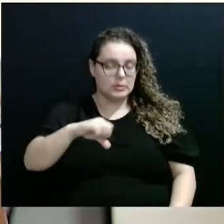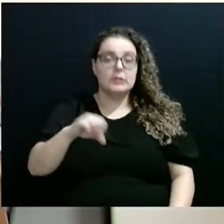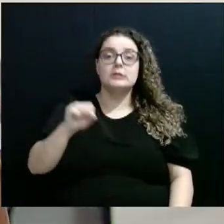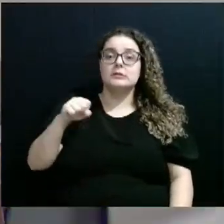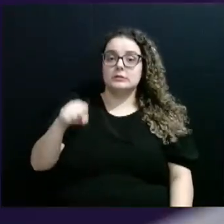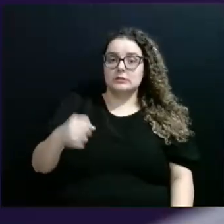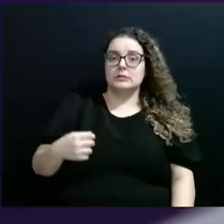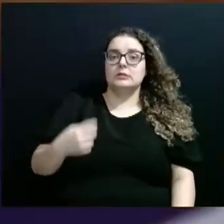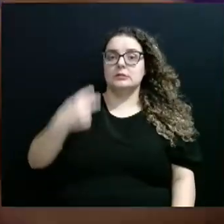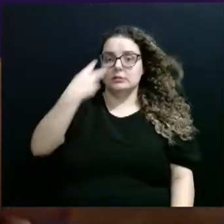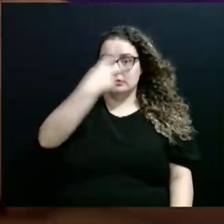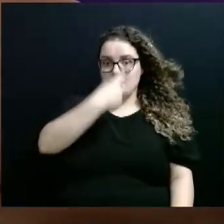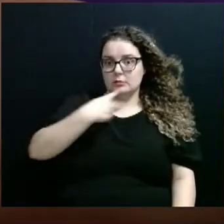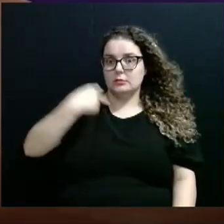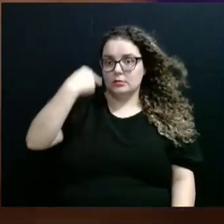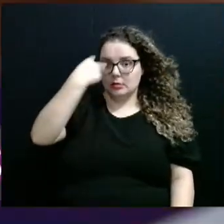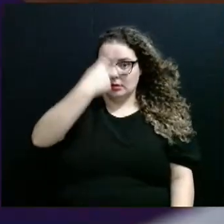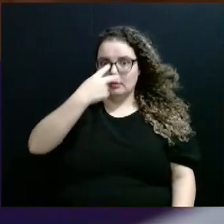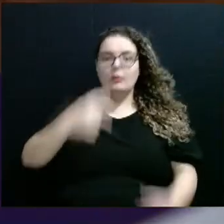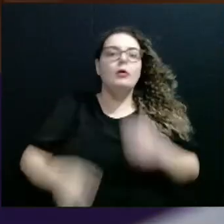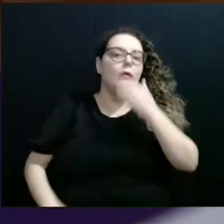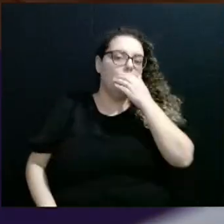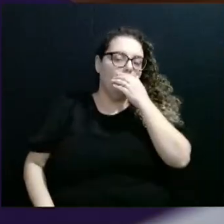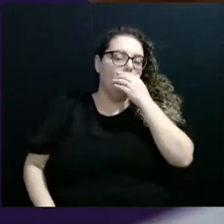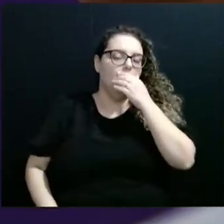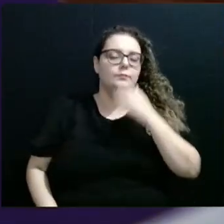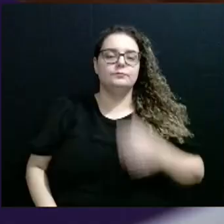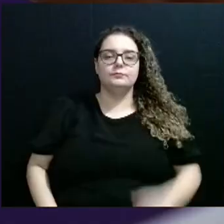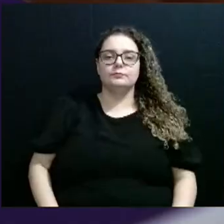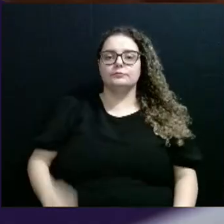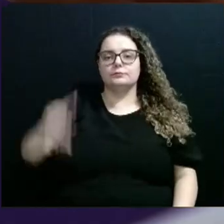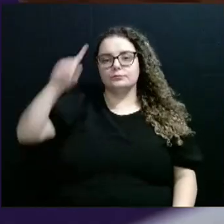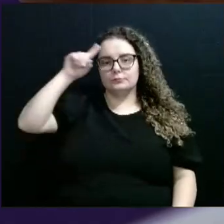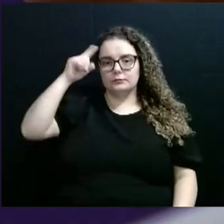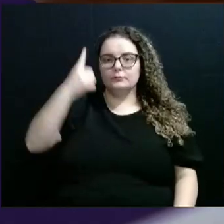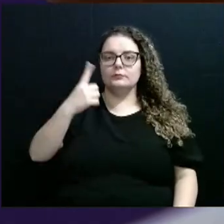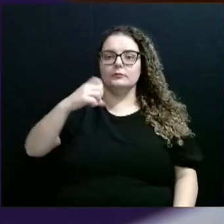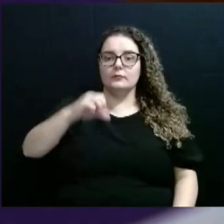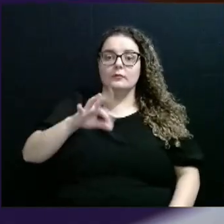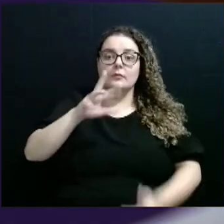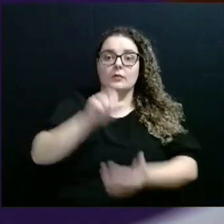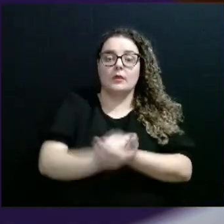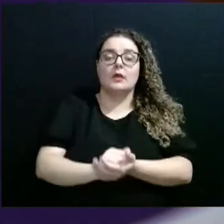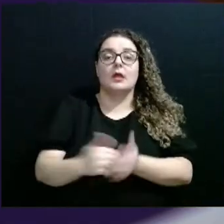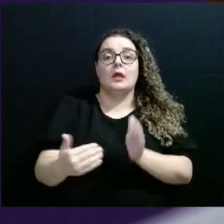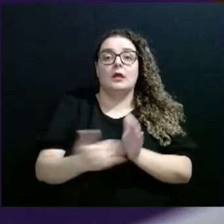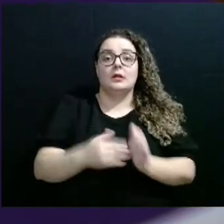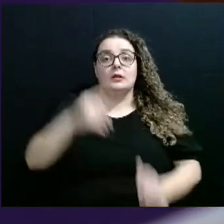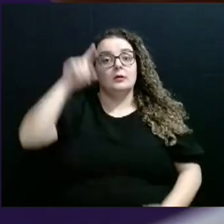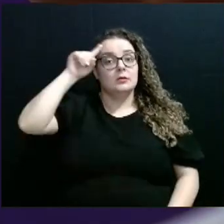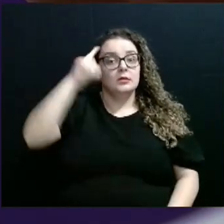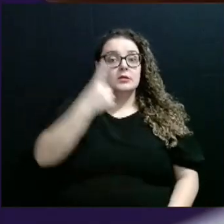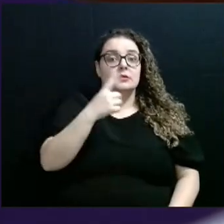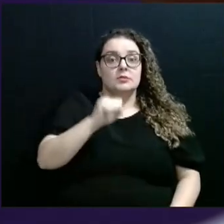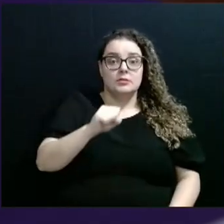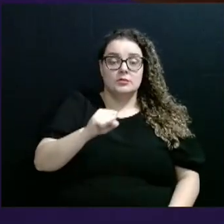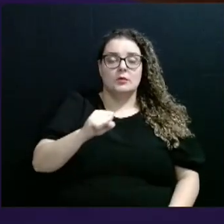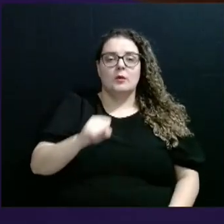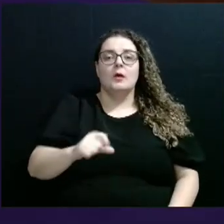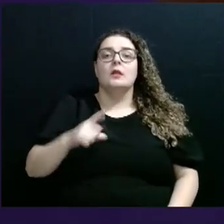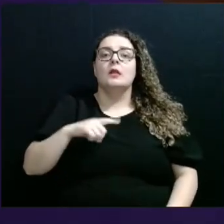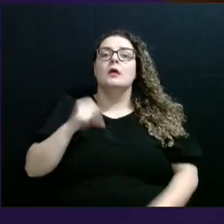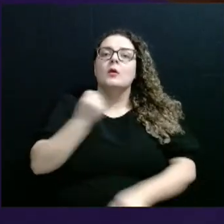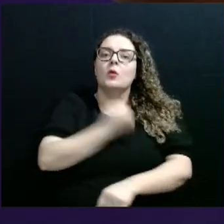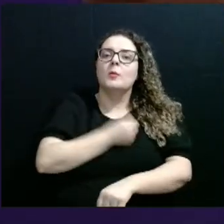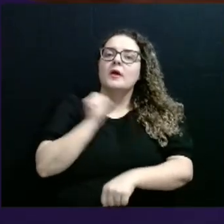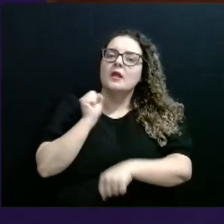horas de curso no dia 19, as inscrições podem ser feitas até o dia 18, existe um número limitado de vagas, então são